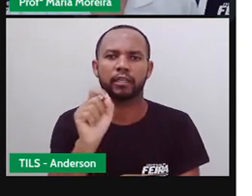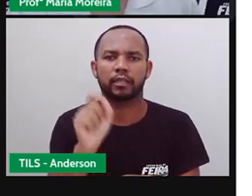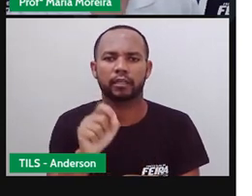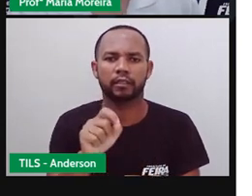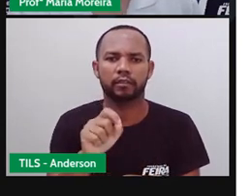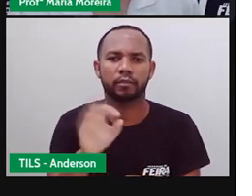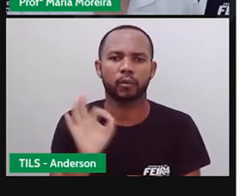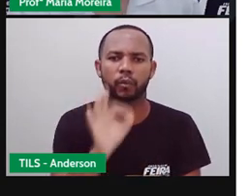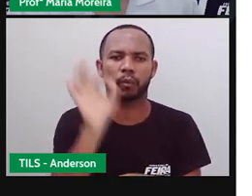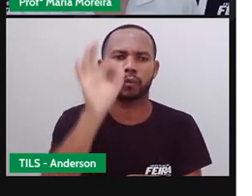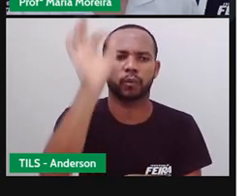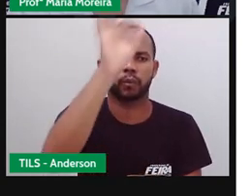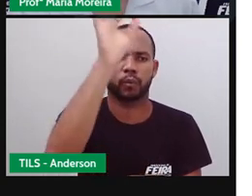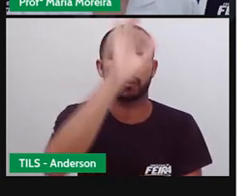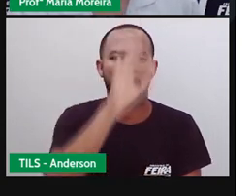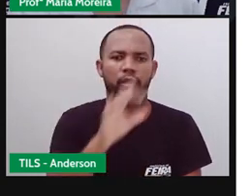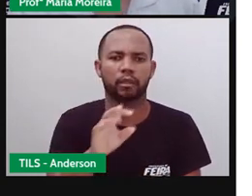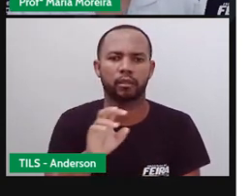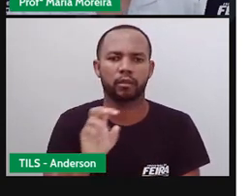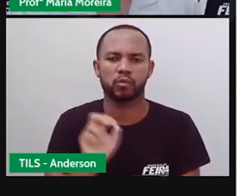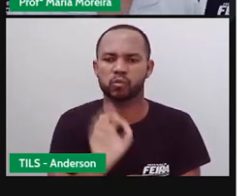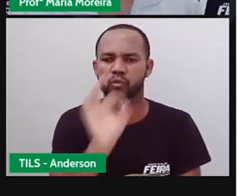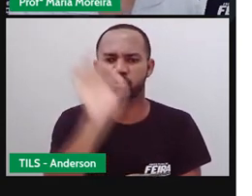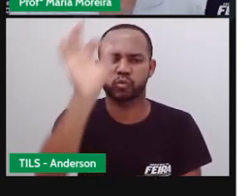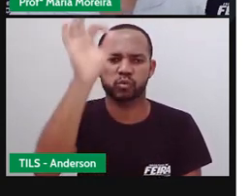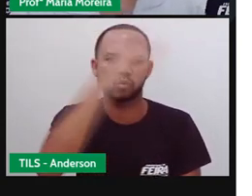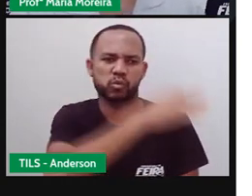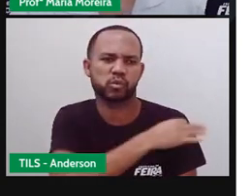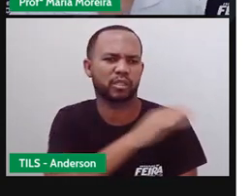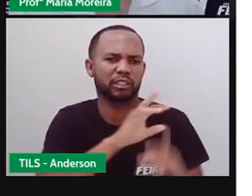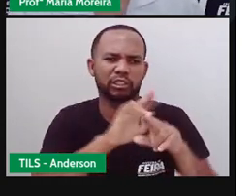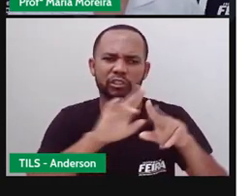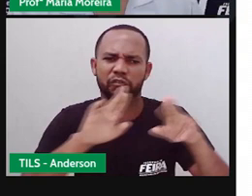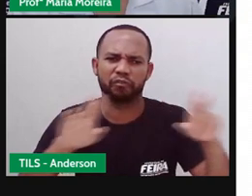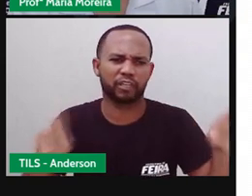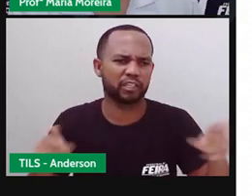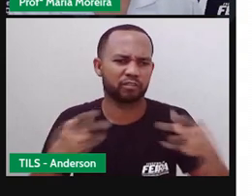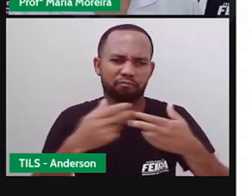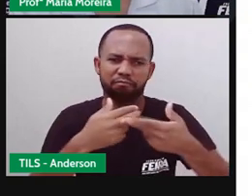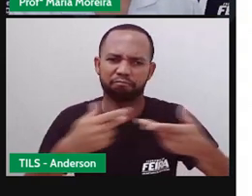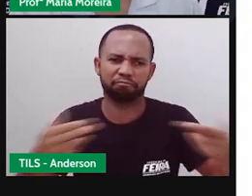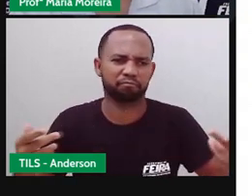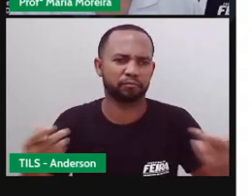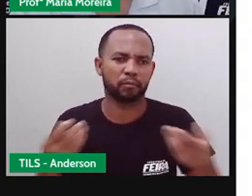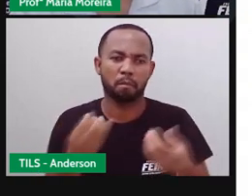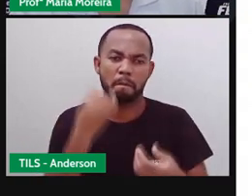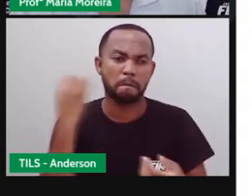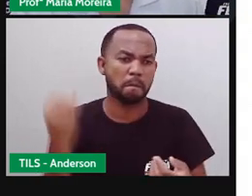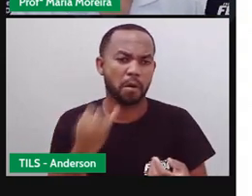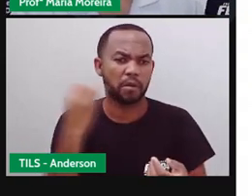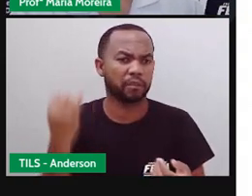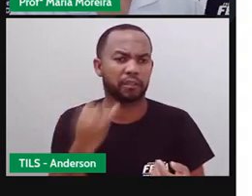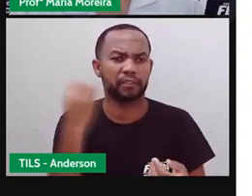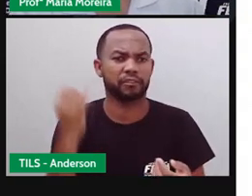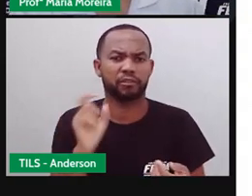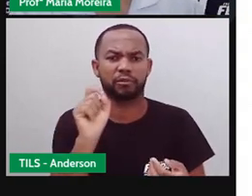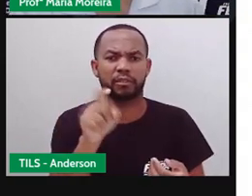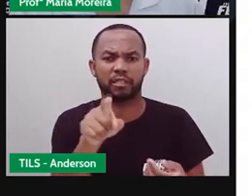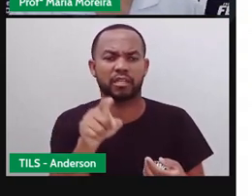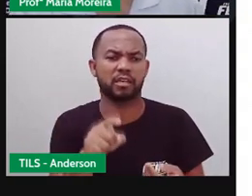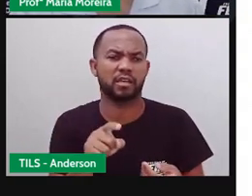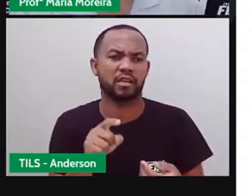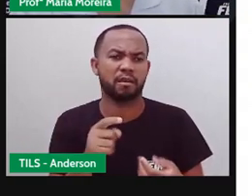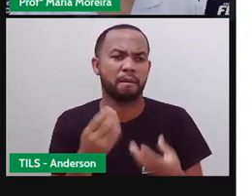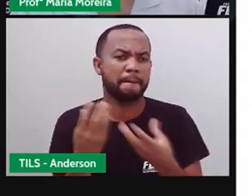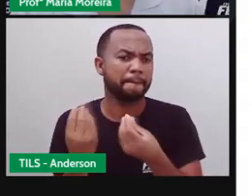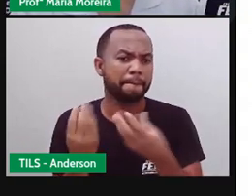as abelhas né às vezes Papas besouros e muitos outros sua importância também se deve